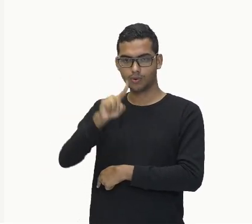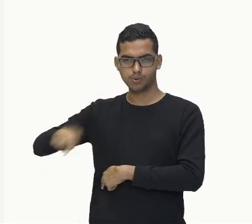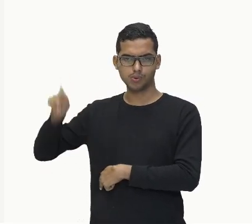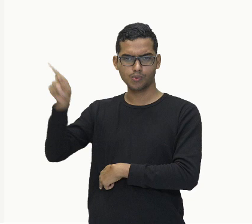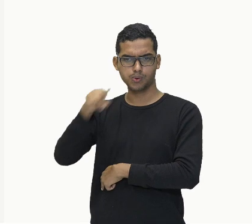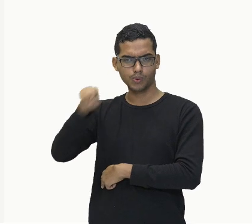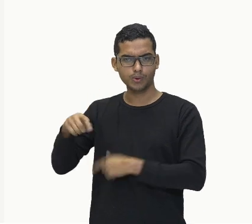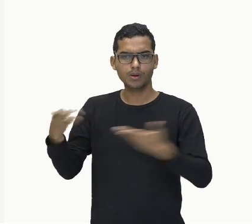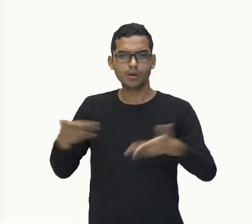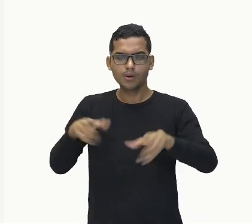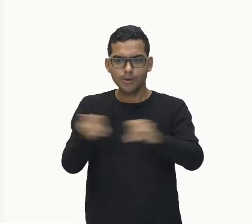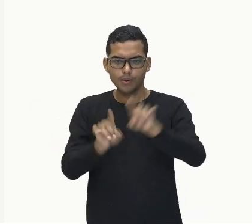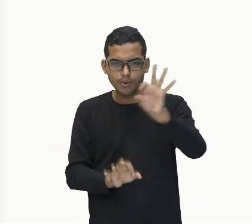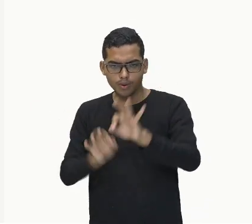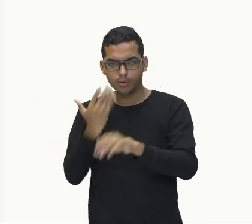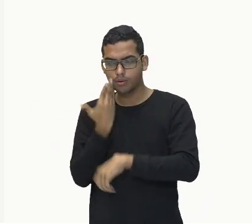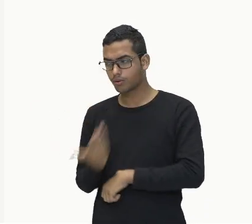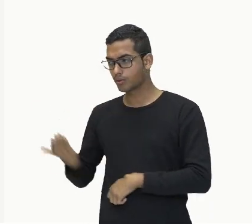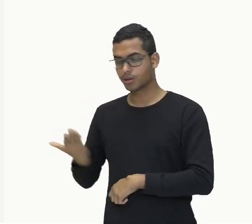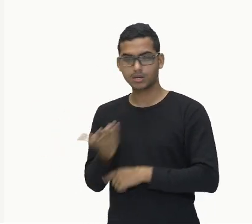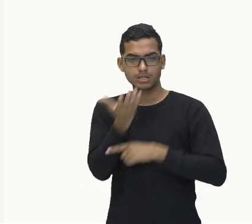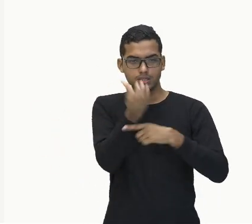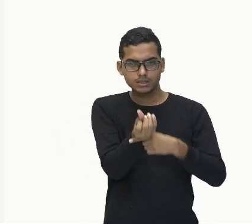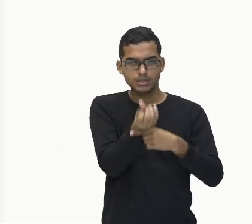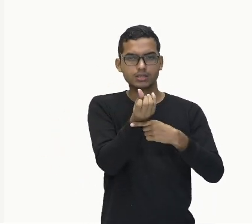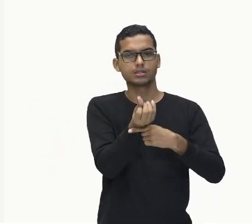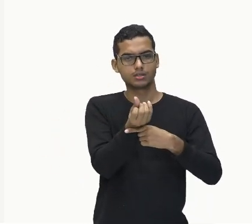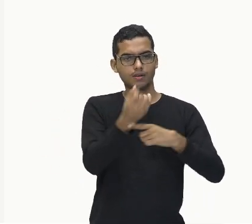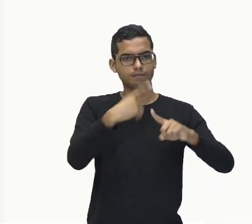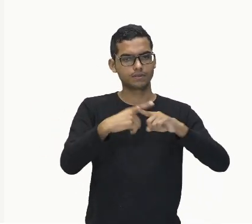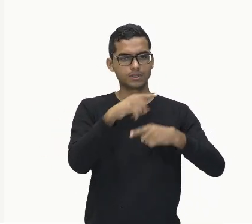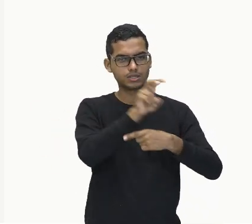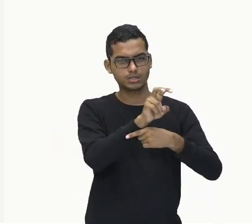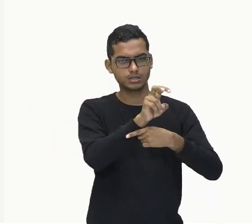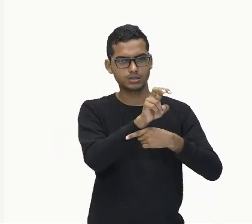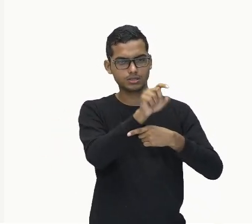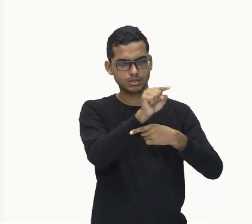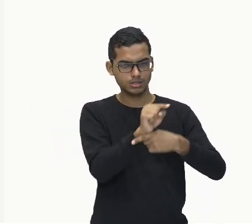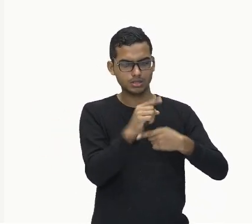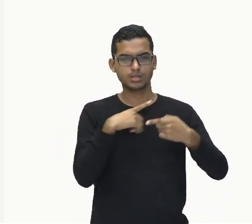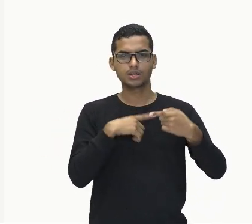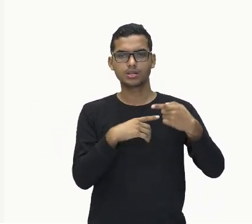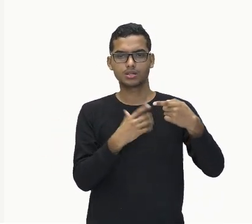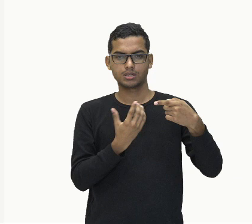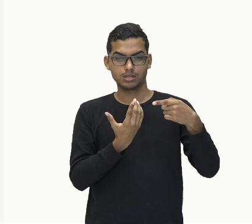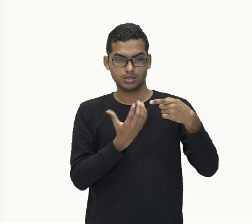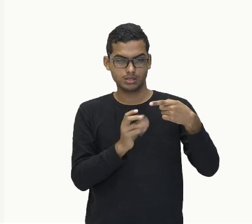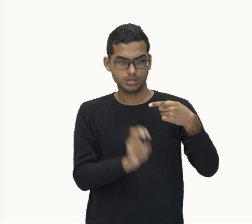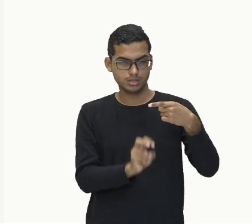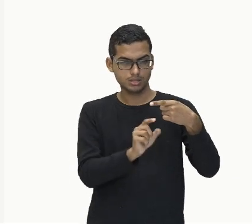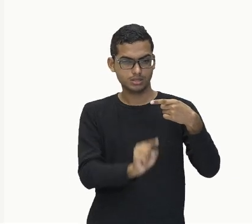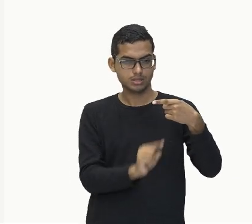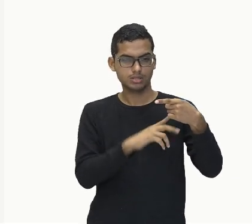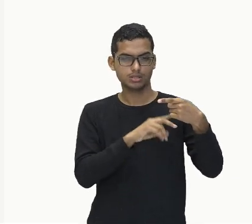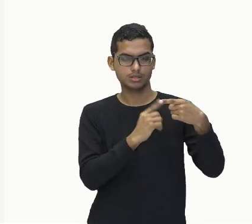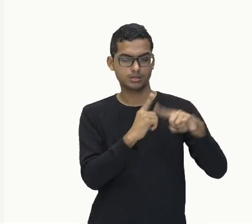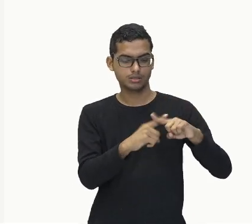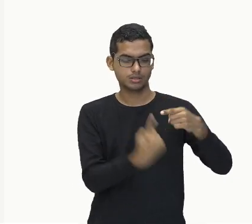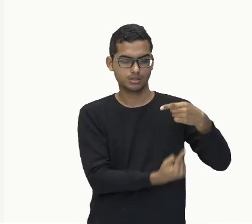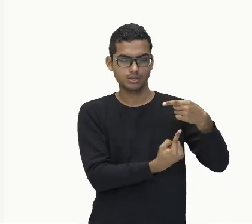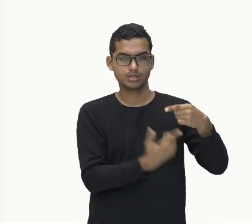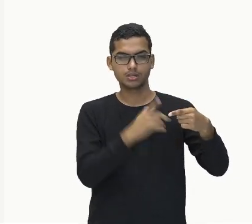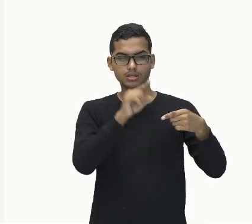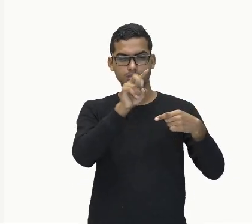E desenvolvemos o 6 fatorial até o 5 fatorial, onde a gente vai poder cancelar aqui o 5 com